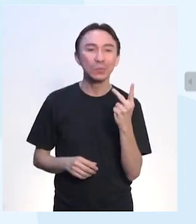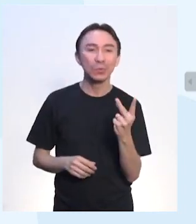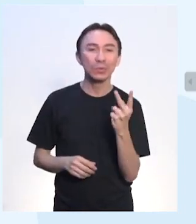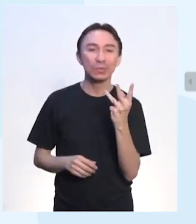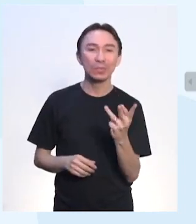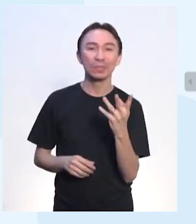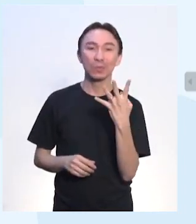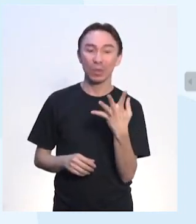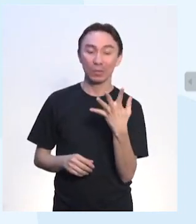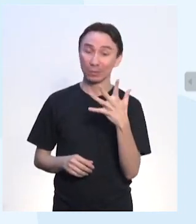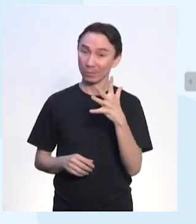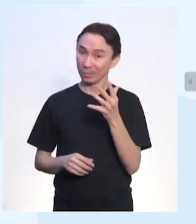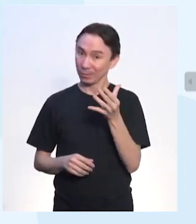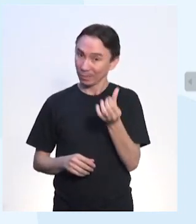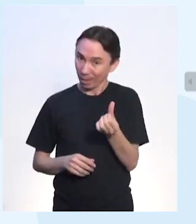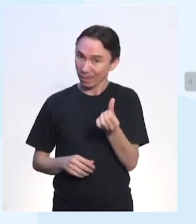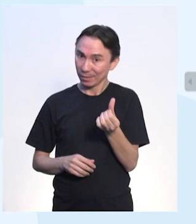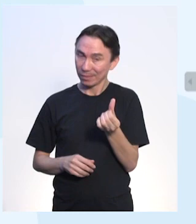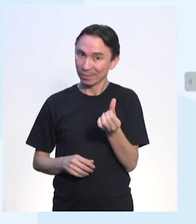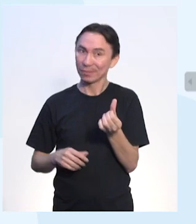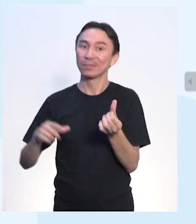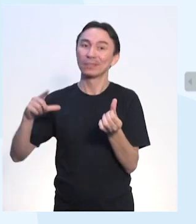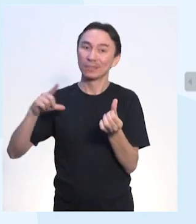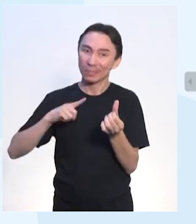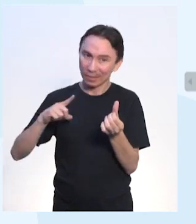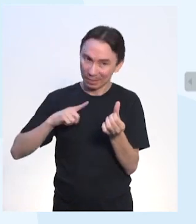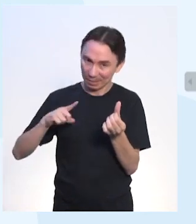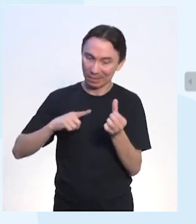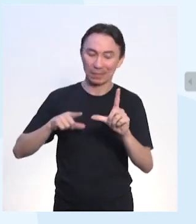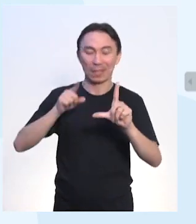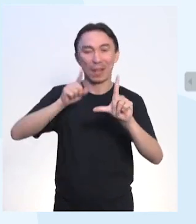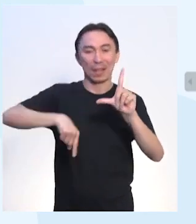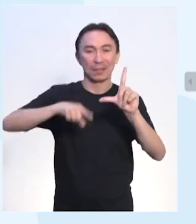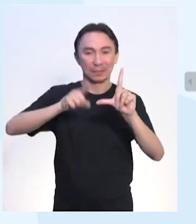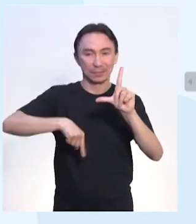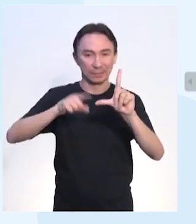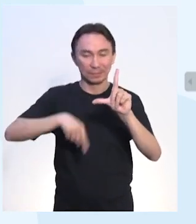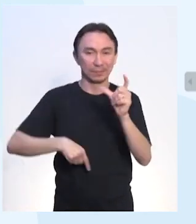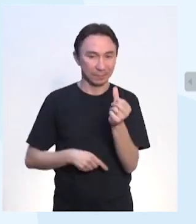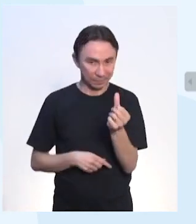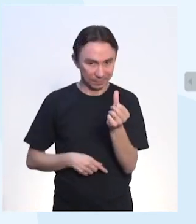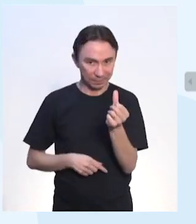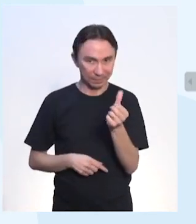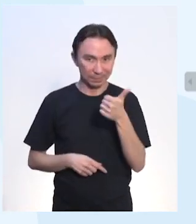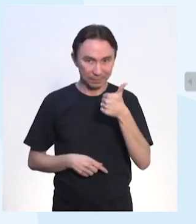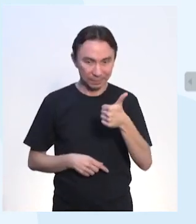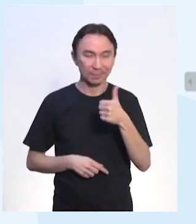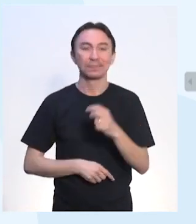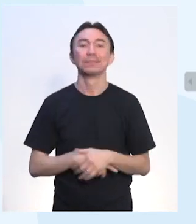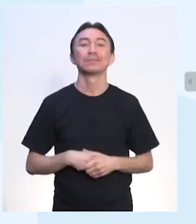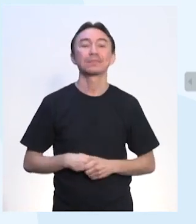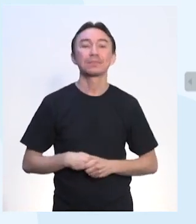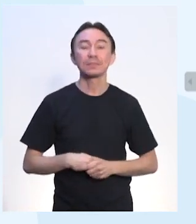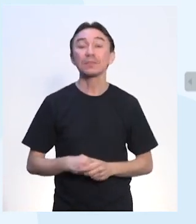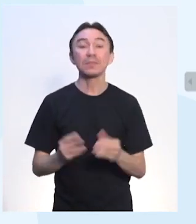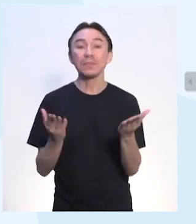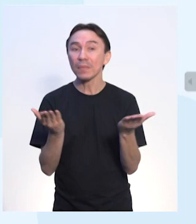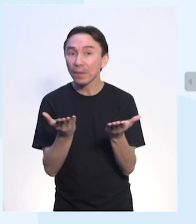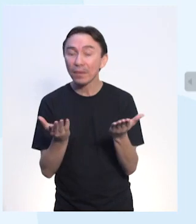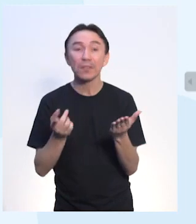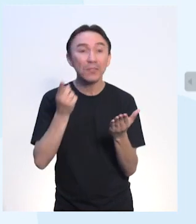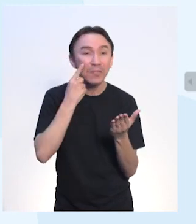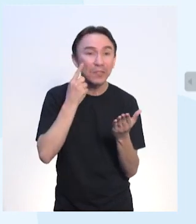4, 5, 6. Então, a palavra apatia, 6 letras. Agora, vamos observar